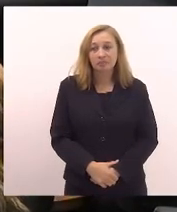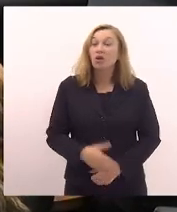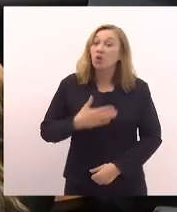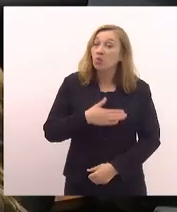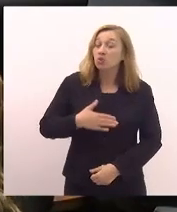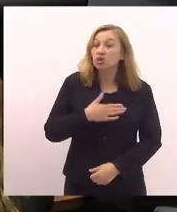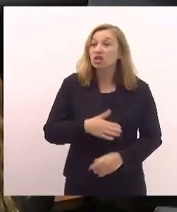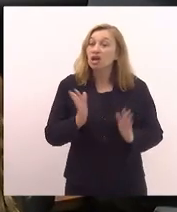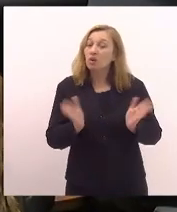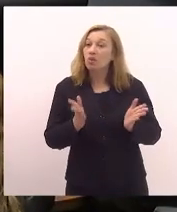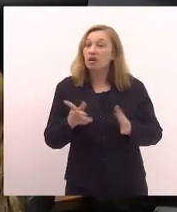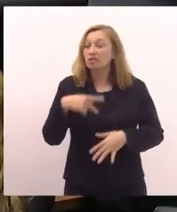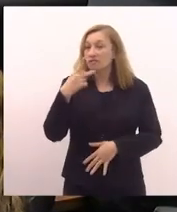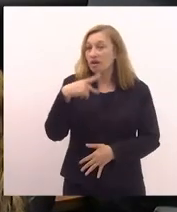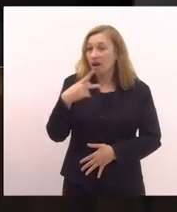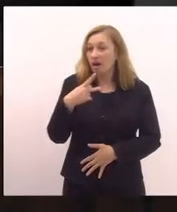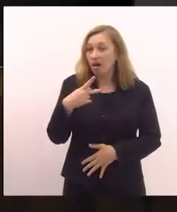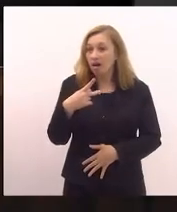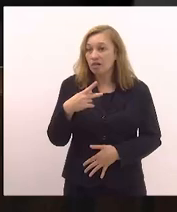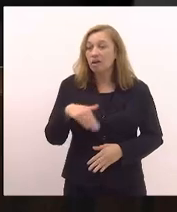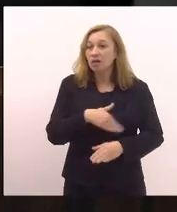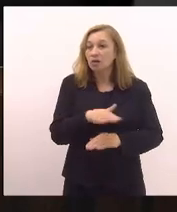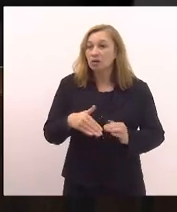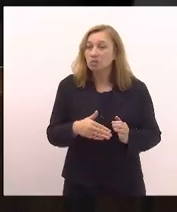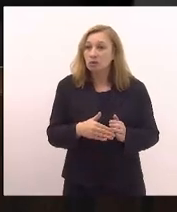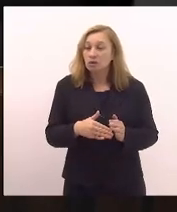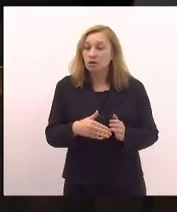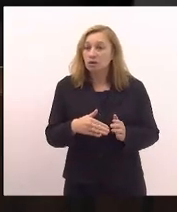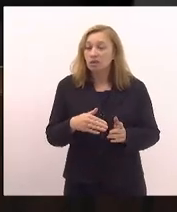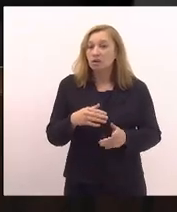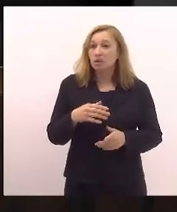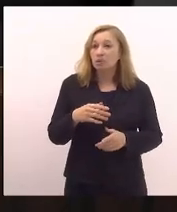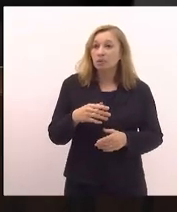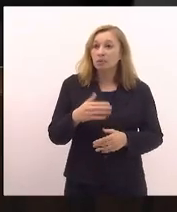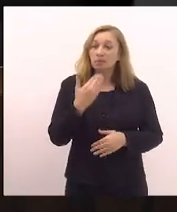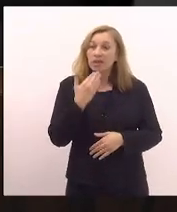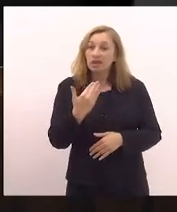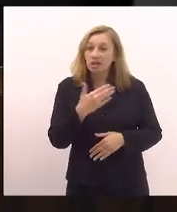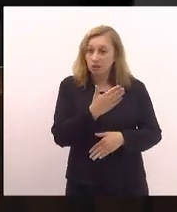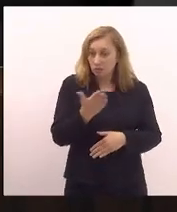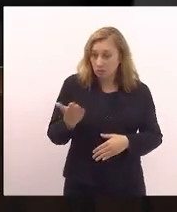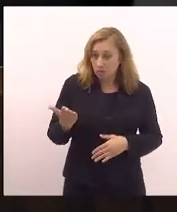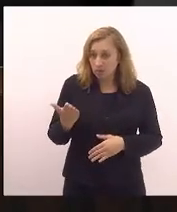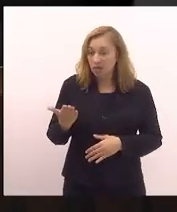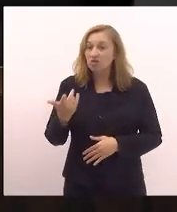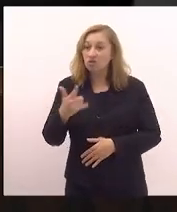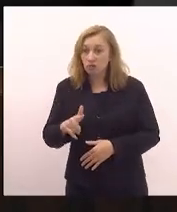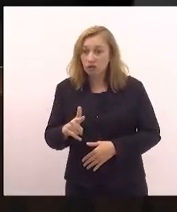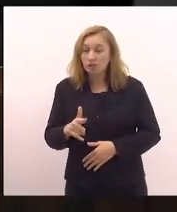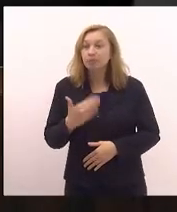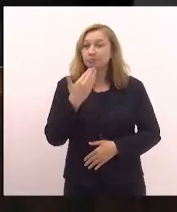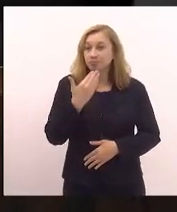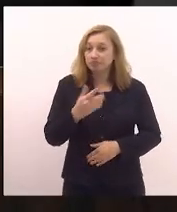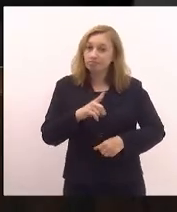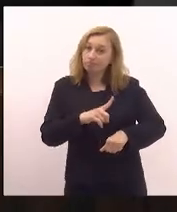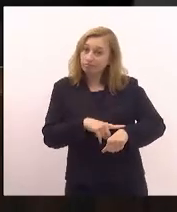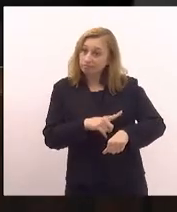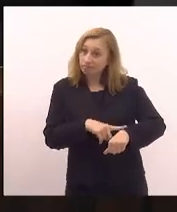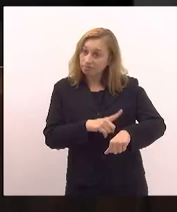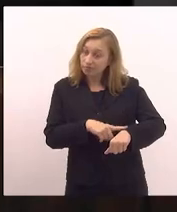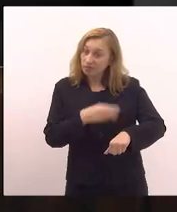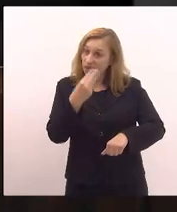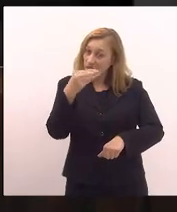Gostaria agora de conceder a fala para os membros dessa mesa, ressaltando a todos e todas mais uma vez, pedindo brevidade